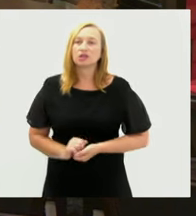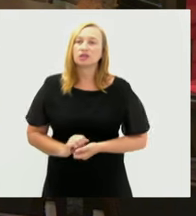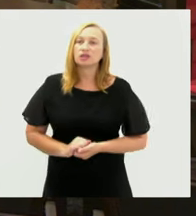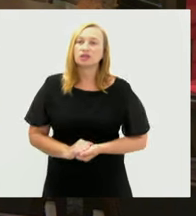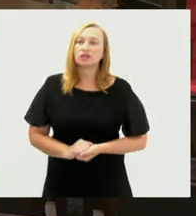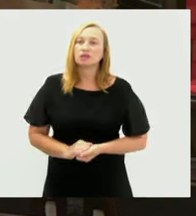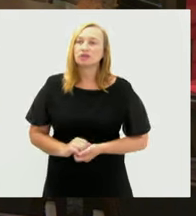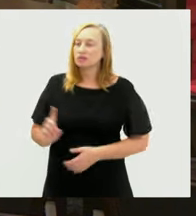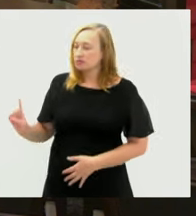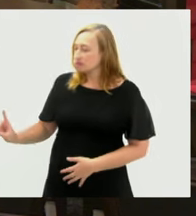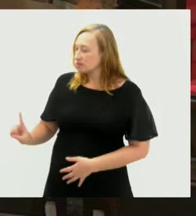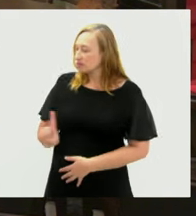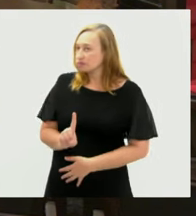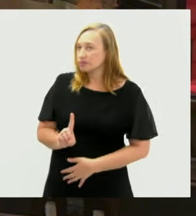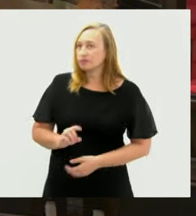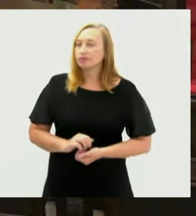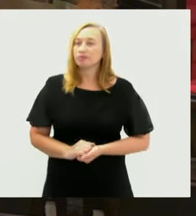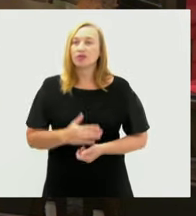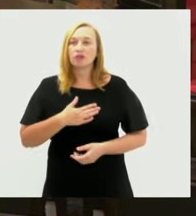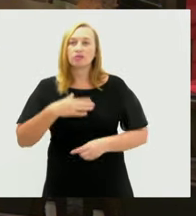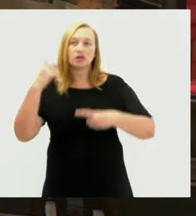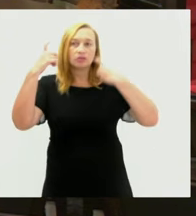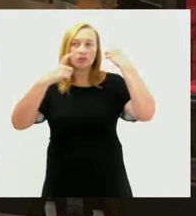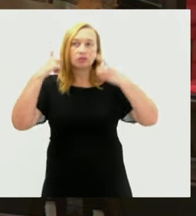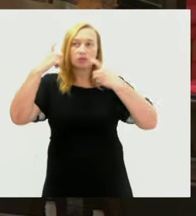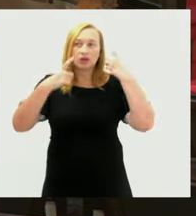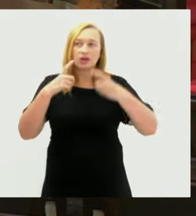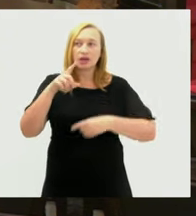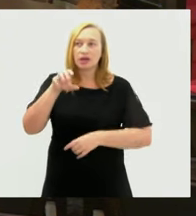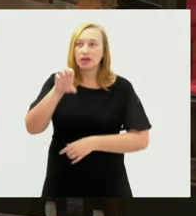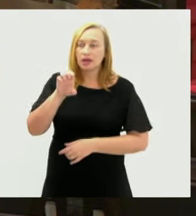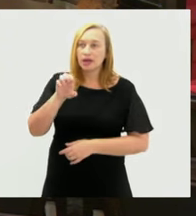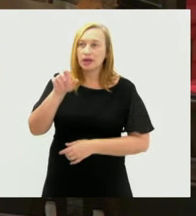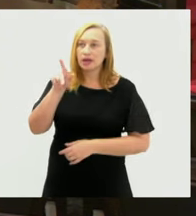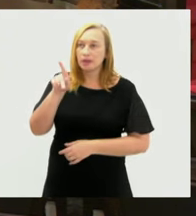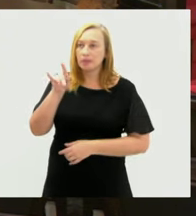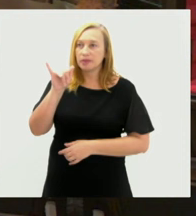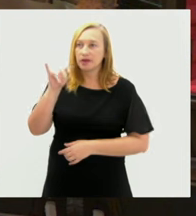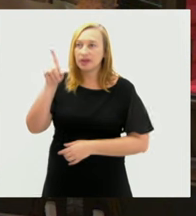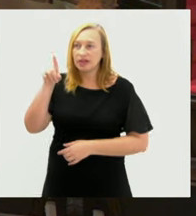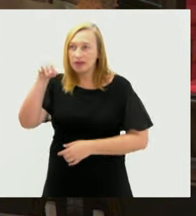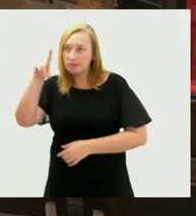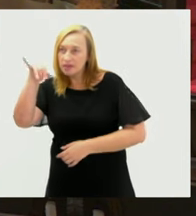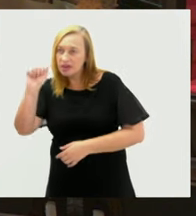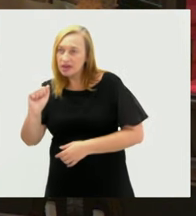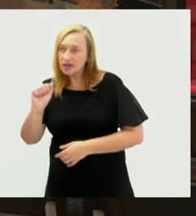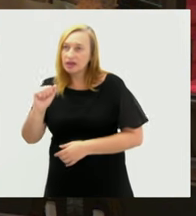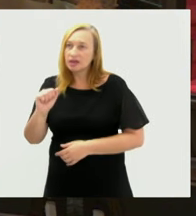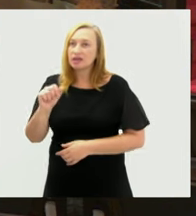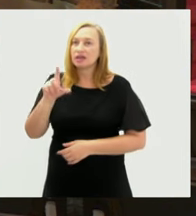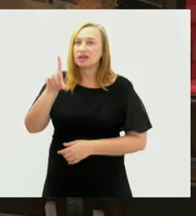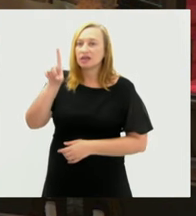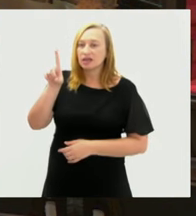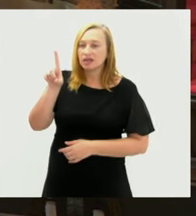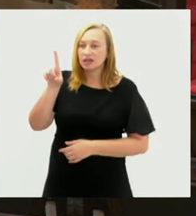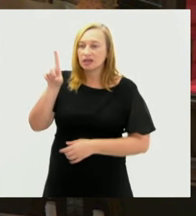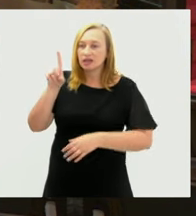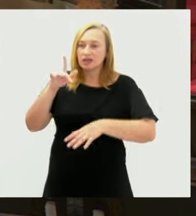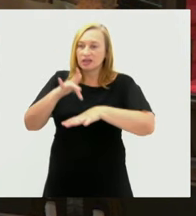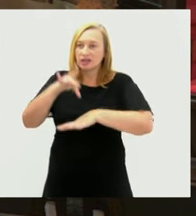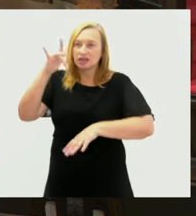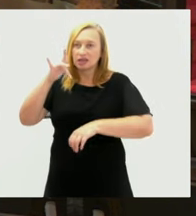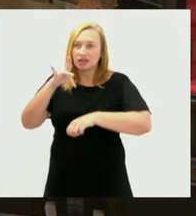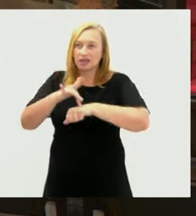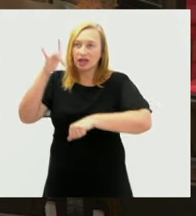aqui a minha preocupação com a epidemia de dengue no nosso estado, que hoje, que a gente teve